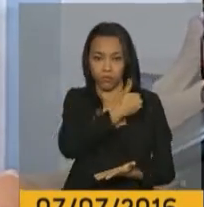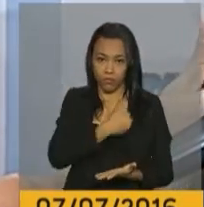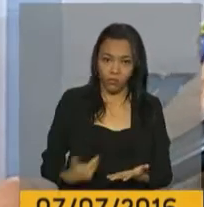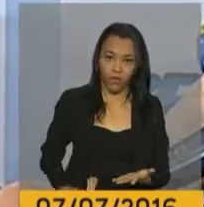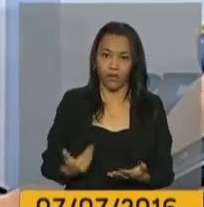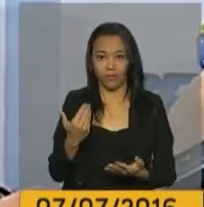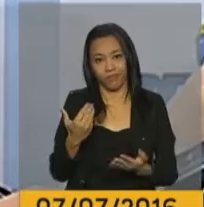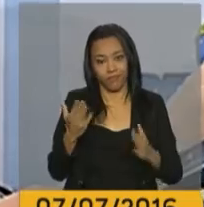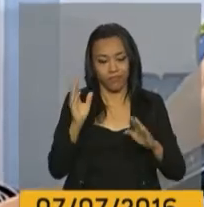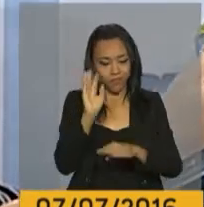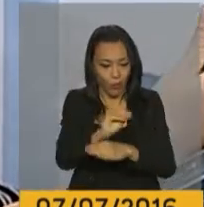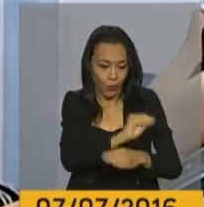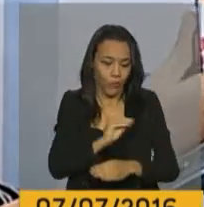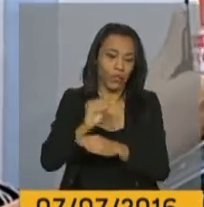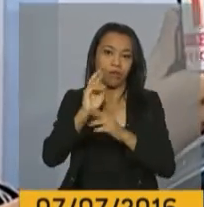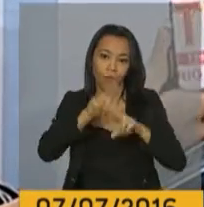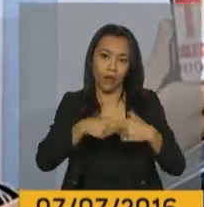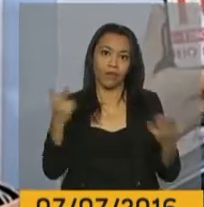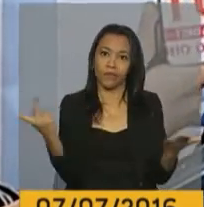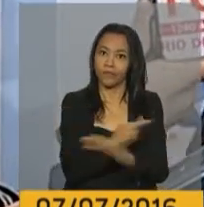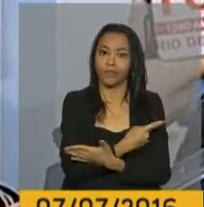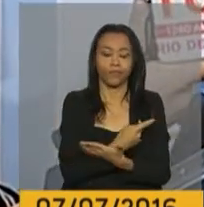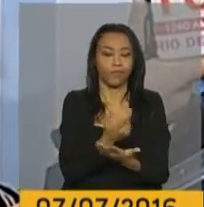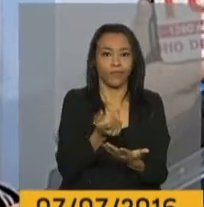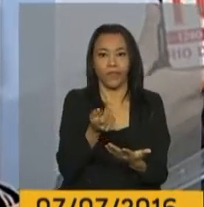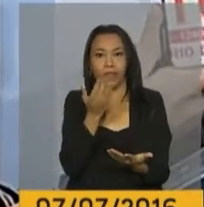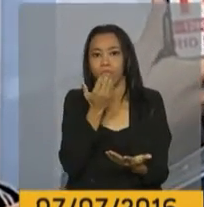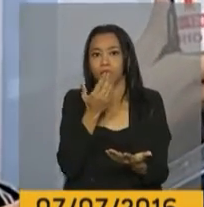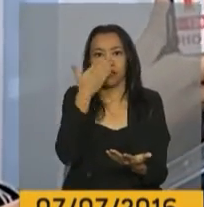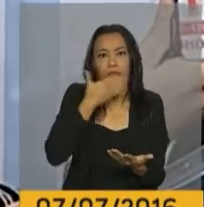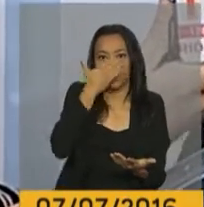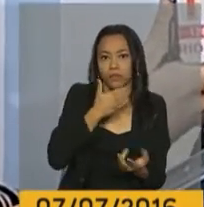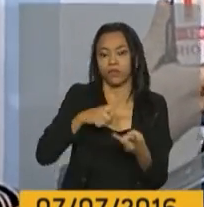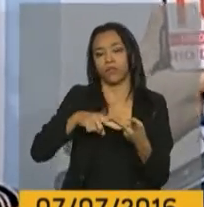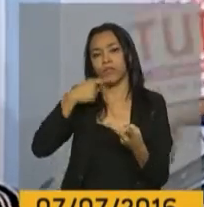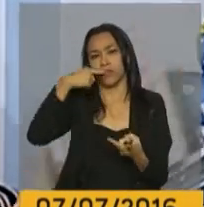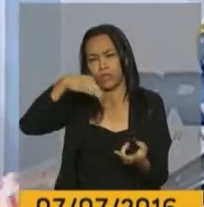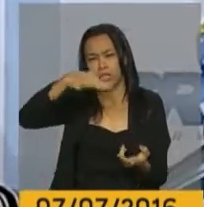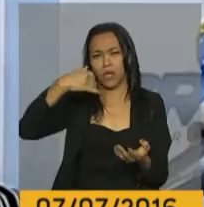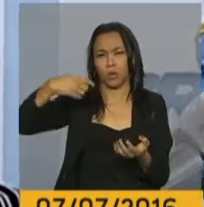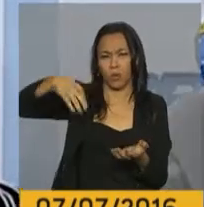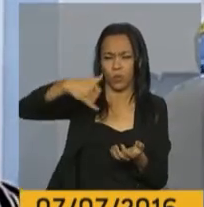por consequência do consumo de excesso de sal em excesso de açúcar e gorduras